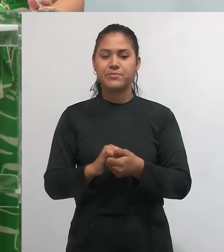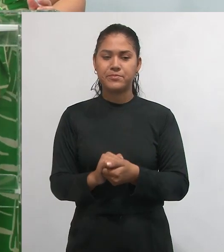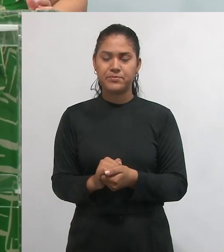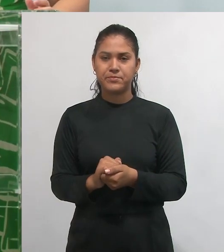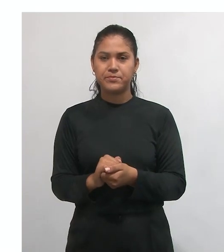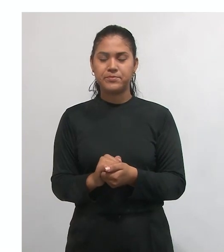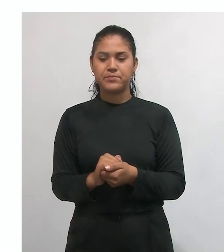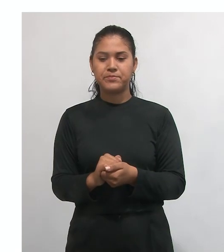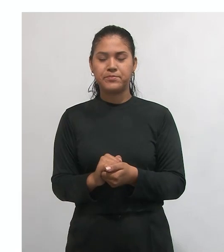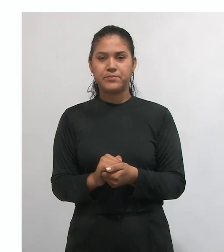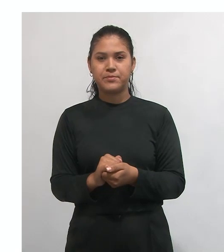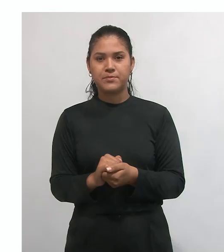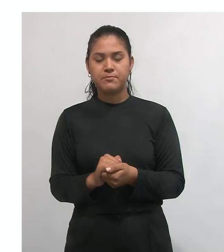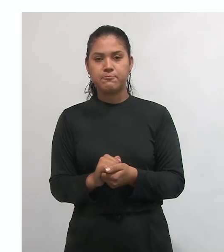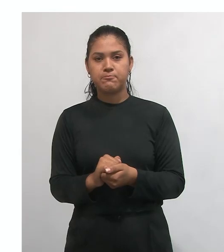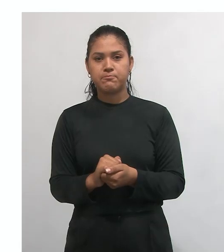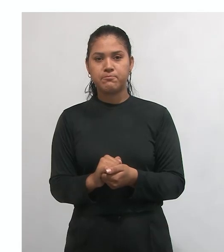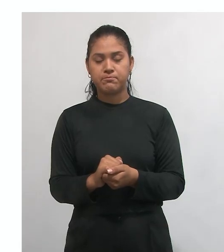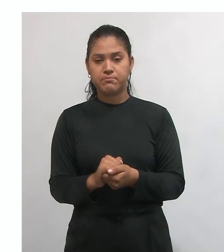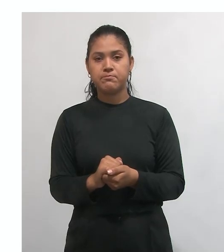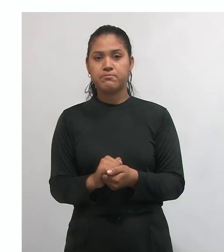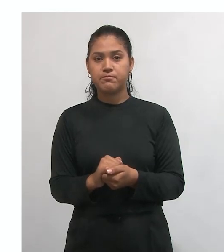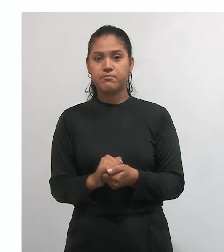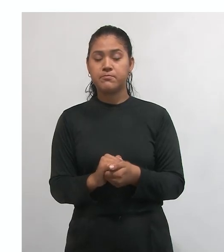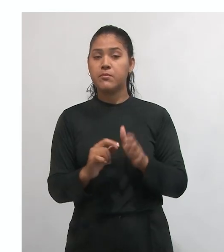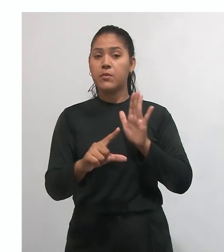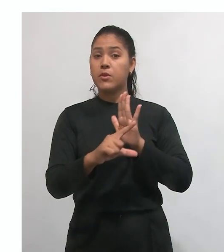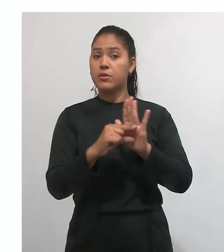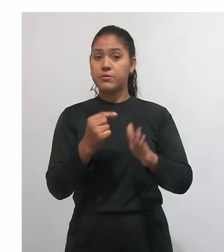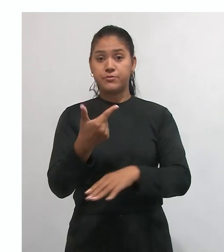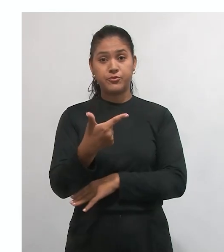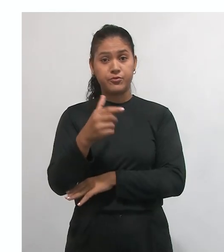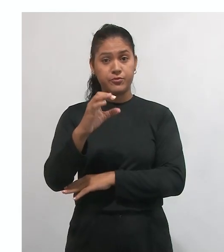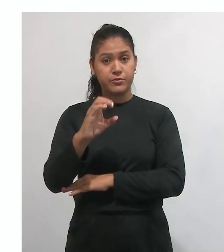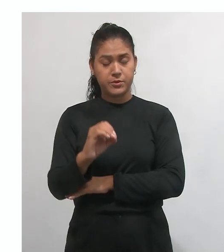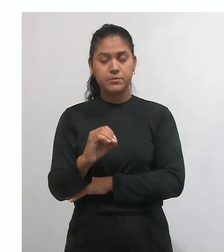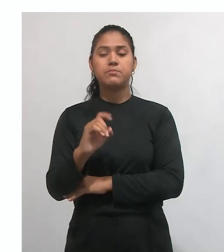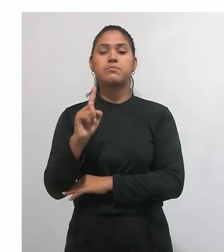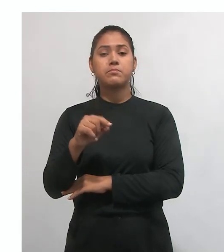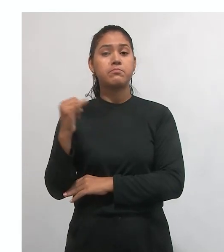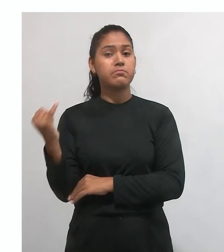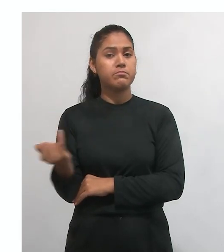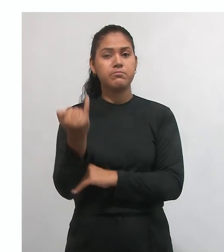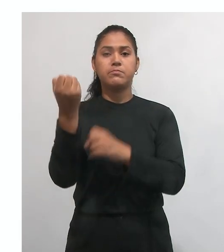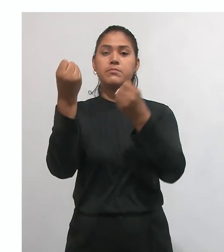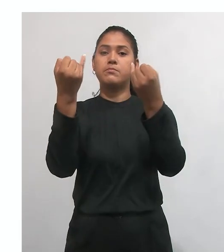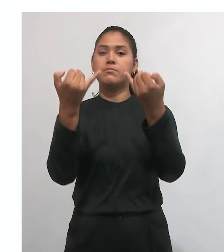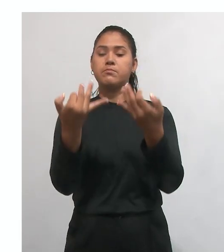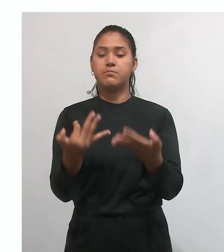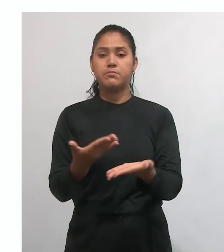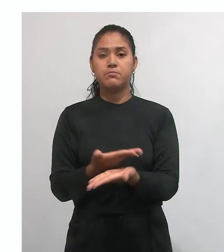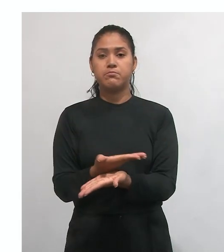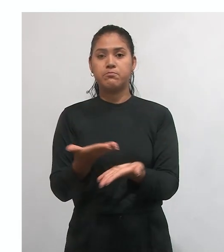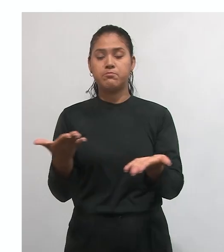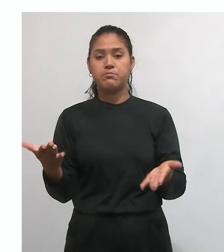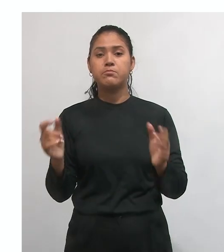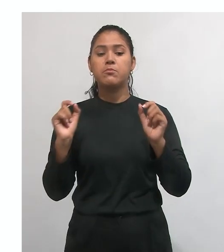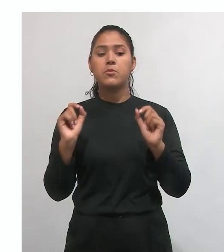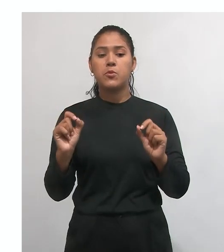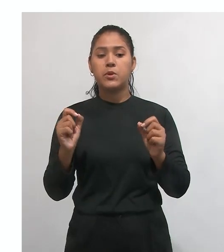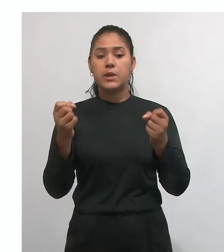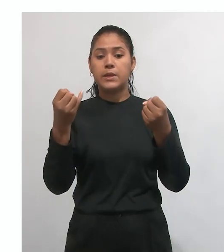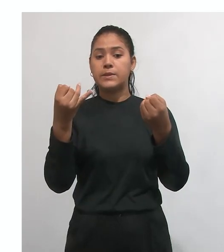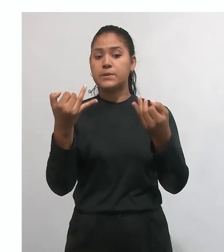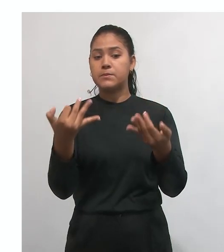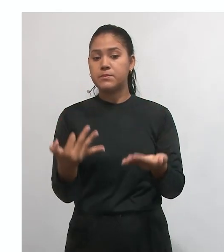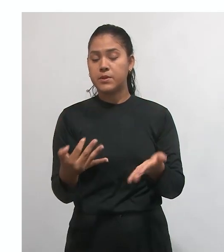educacional. Em relação ao artigo 20, é importante nós termos a compreensão